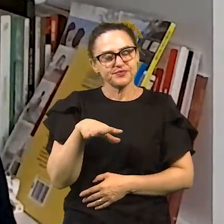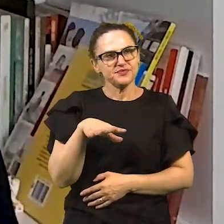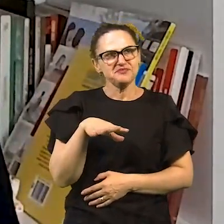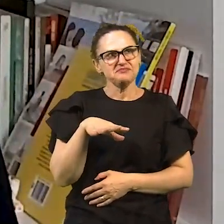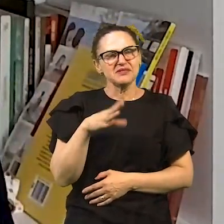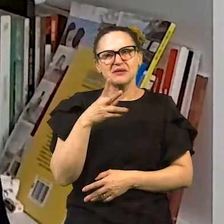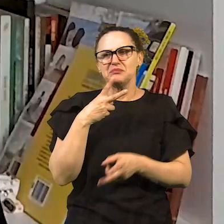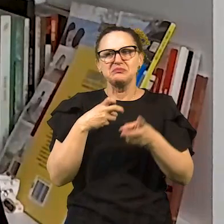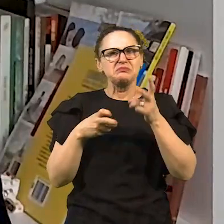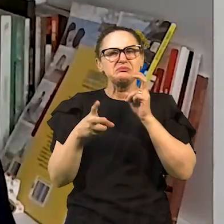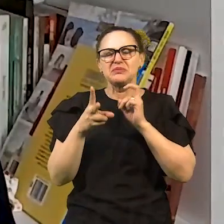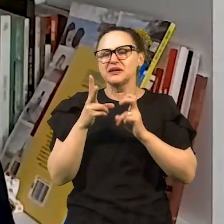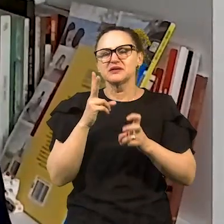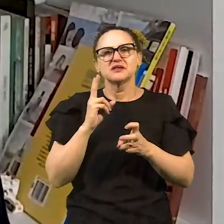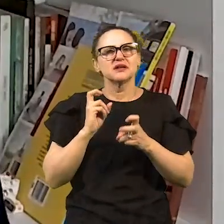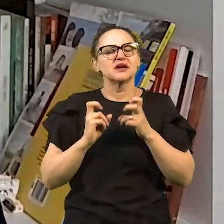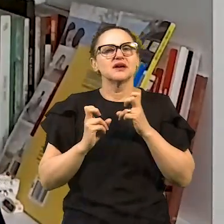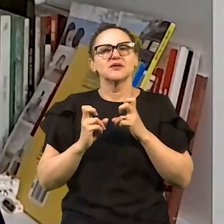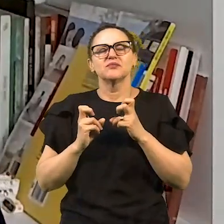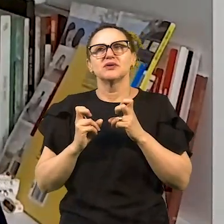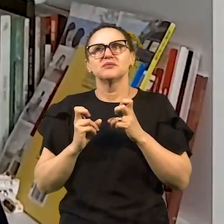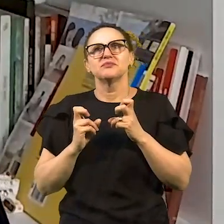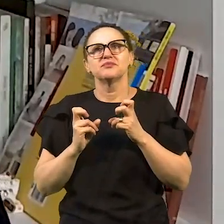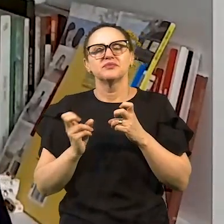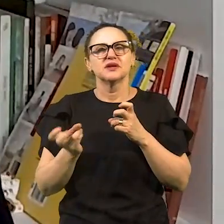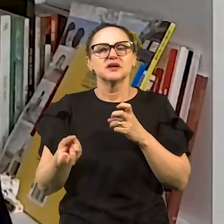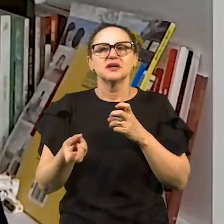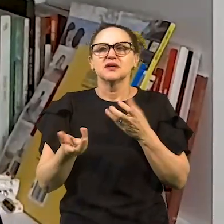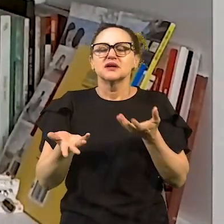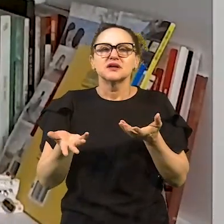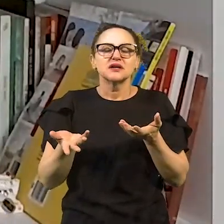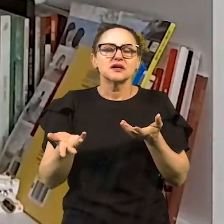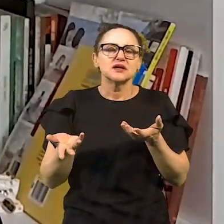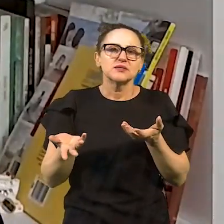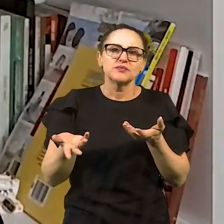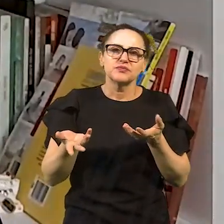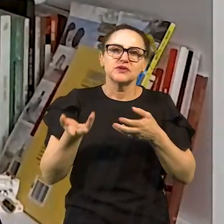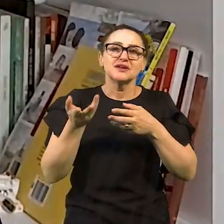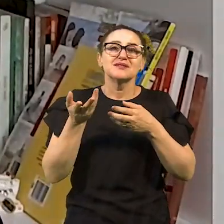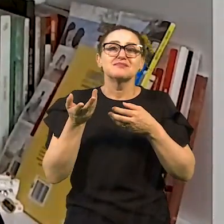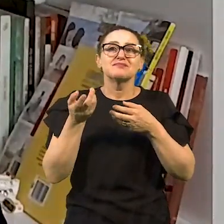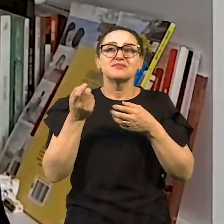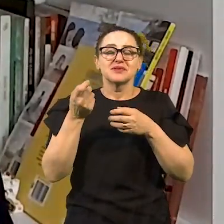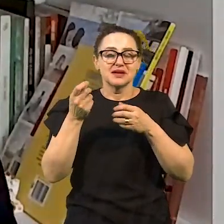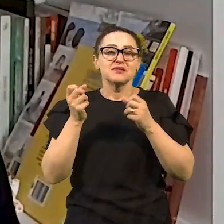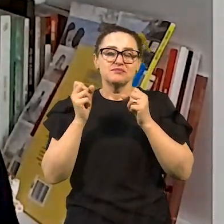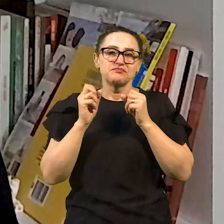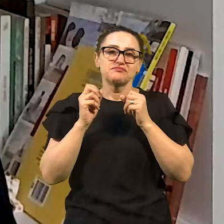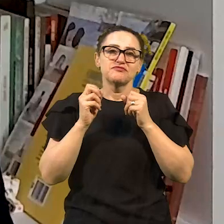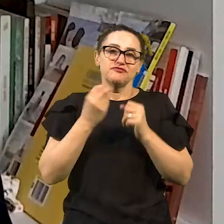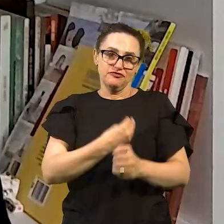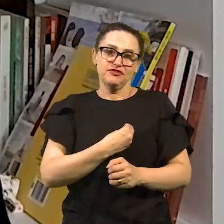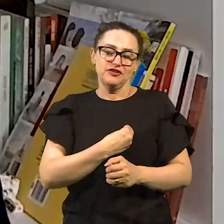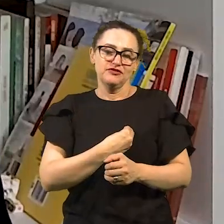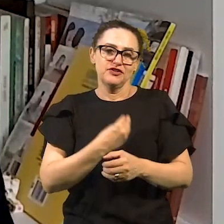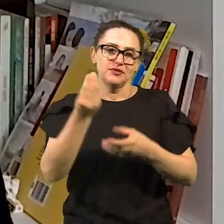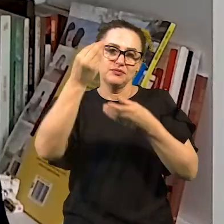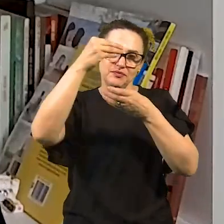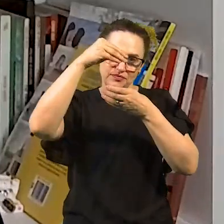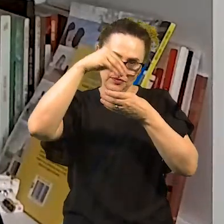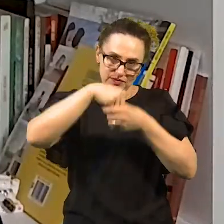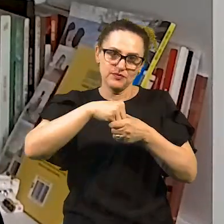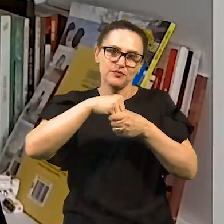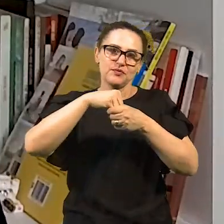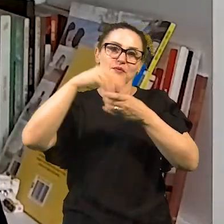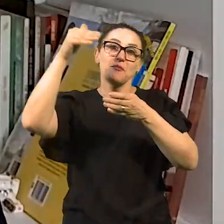uma função para si dentro do país enquanto tal, quando ele precisa votar. Então, um grande momento na vida do Jeca Tatu é quando ele